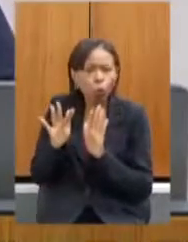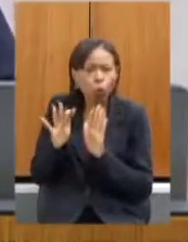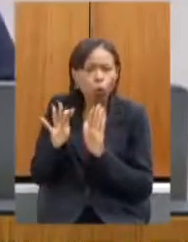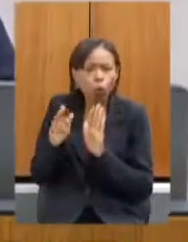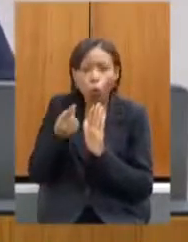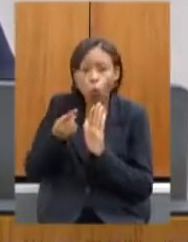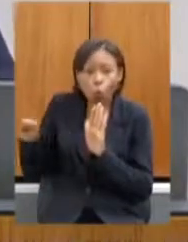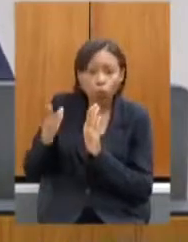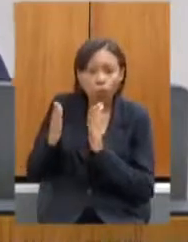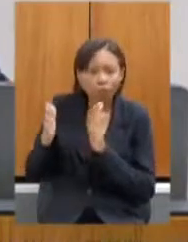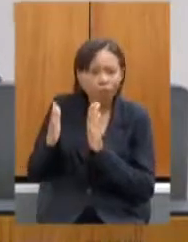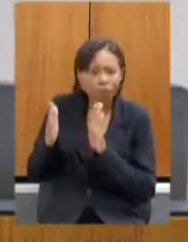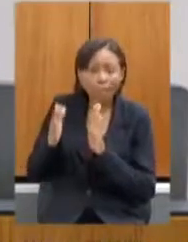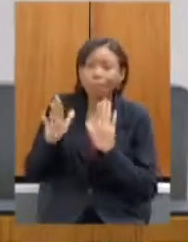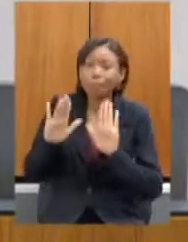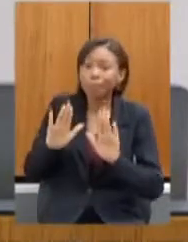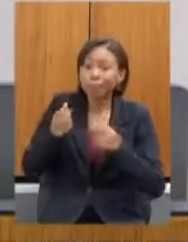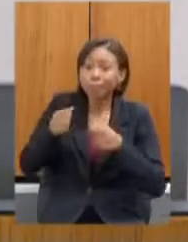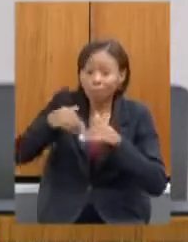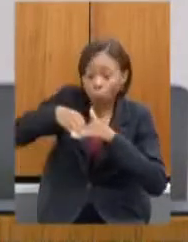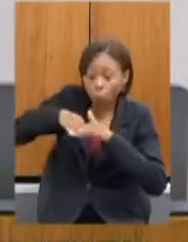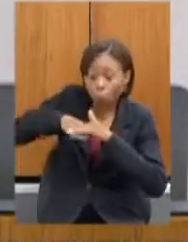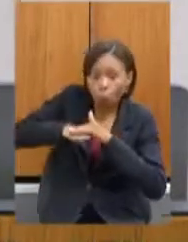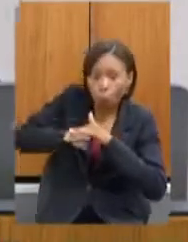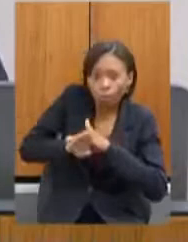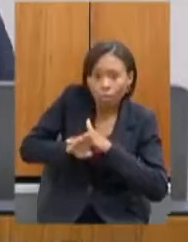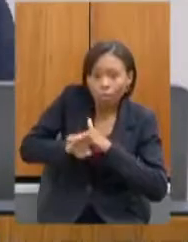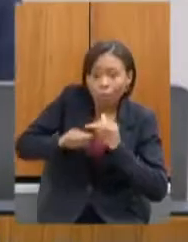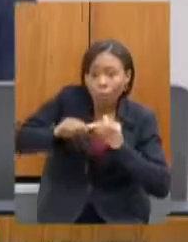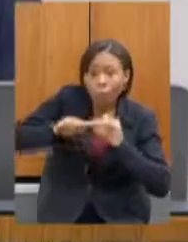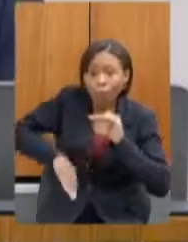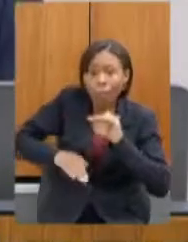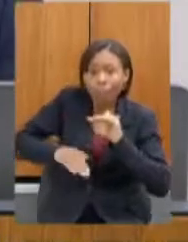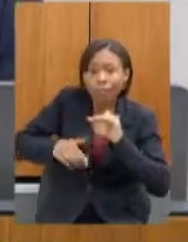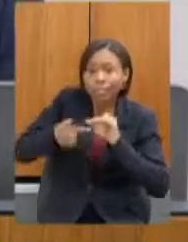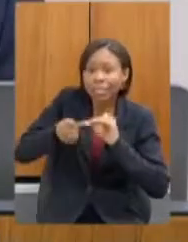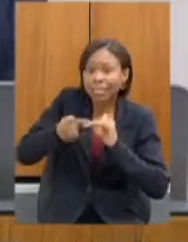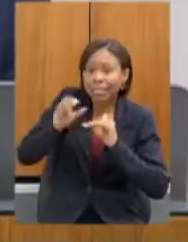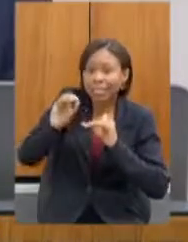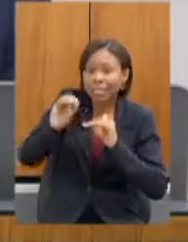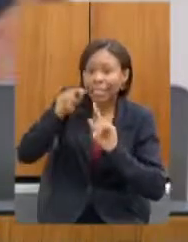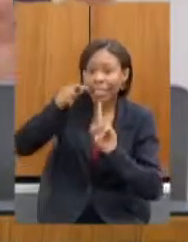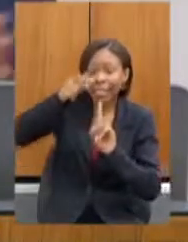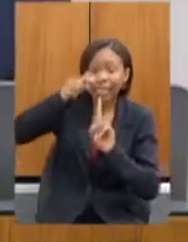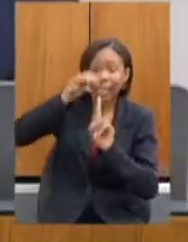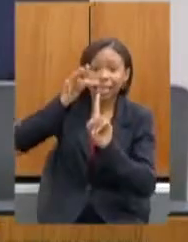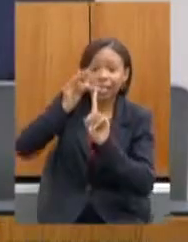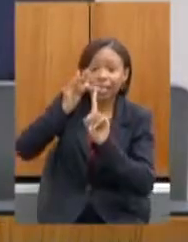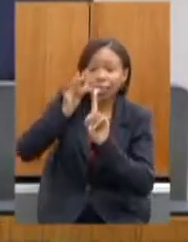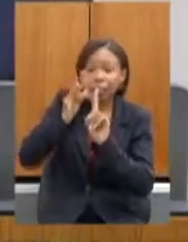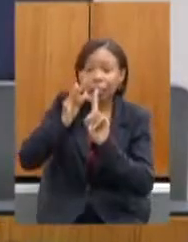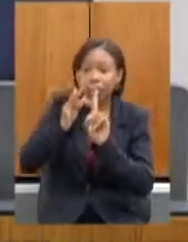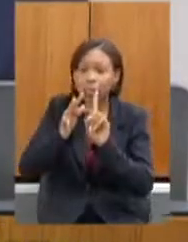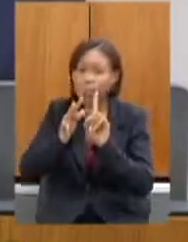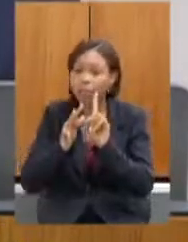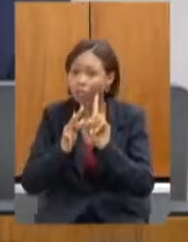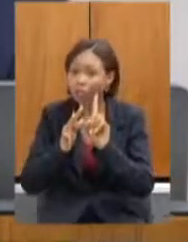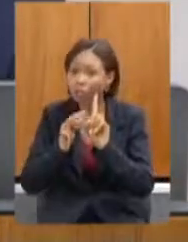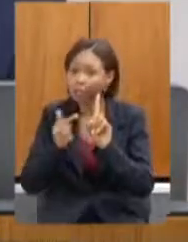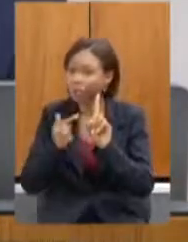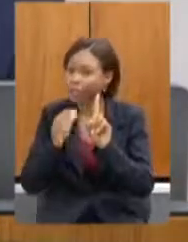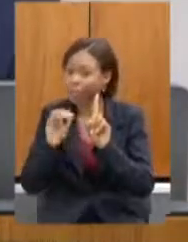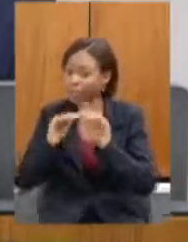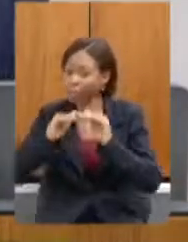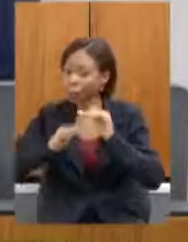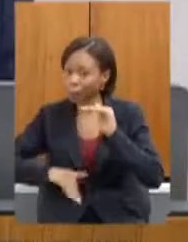ser armazenada menos 70 graus centígrados nenhum freezer o freezer que o máximo que